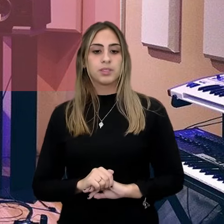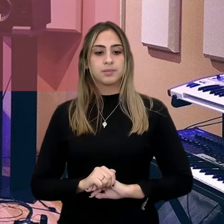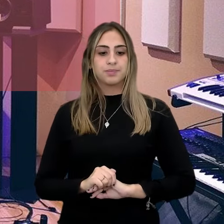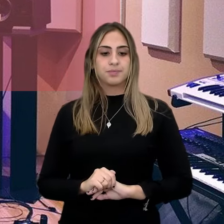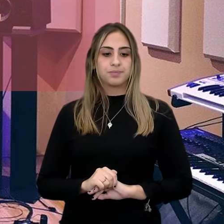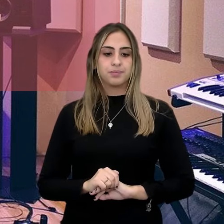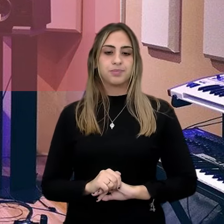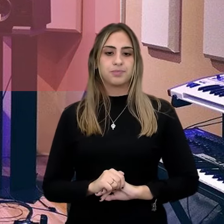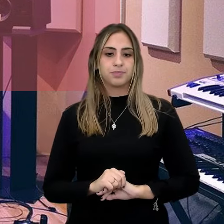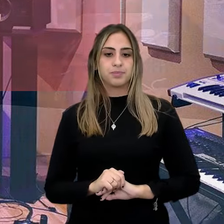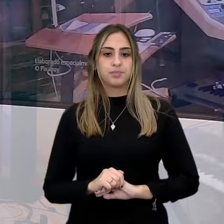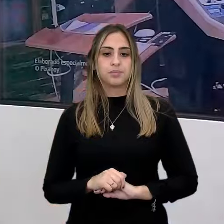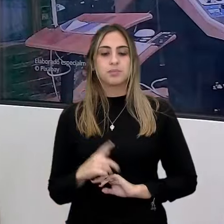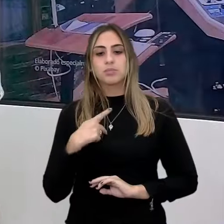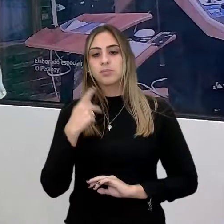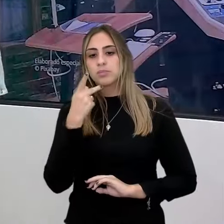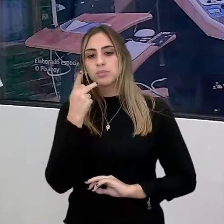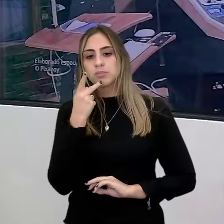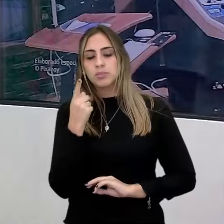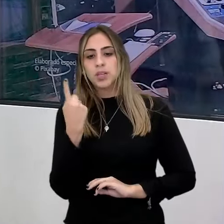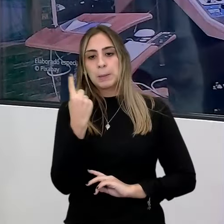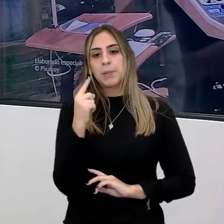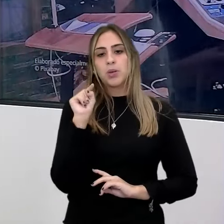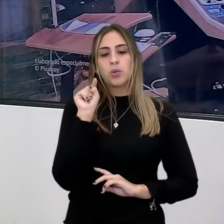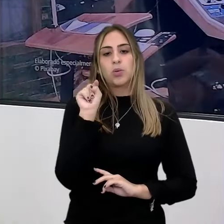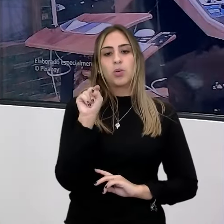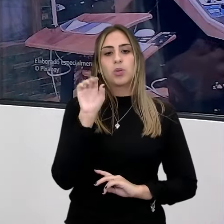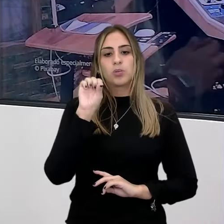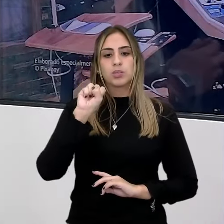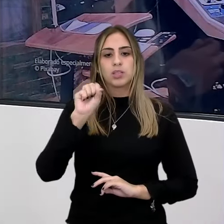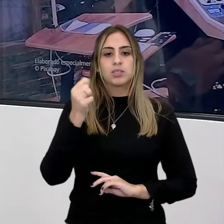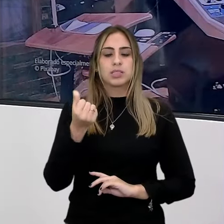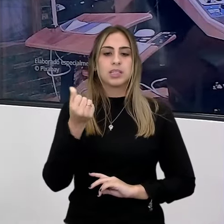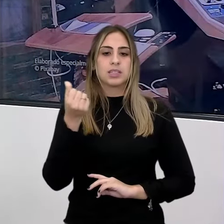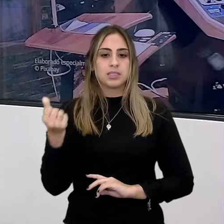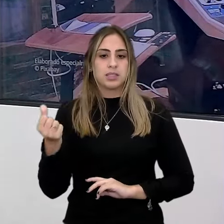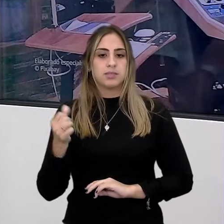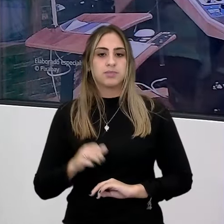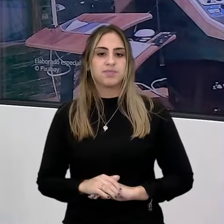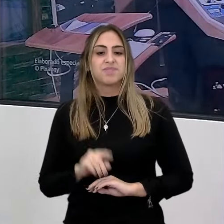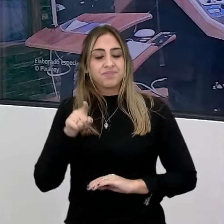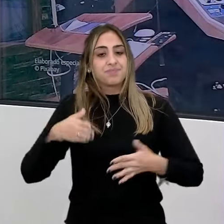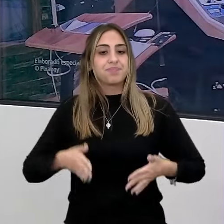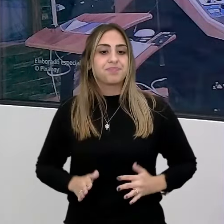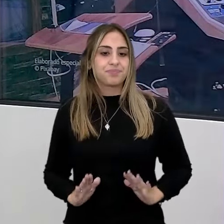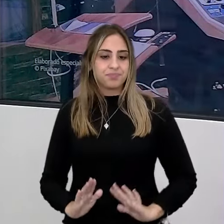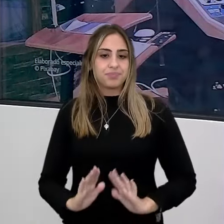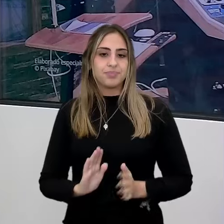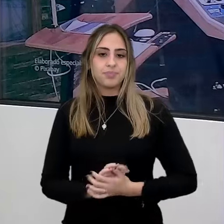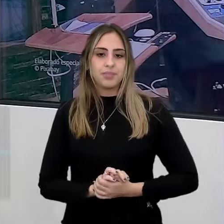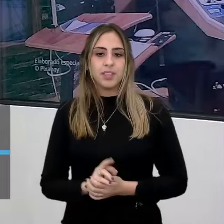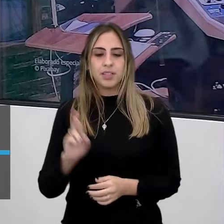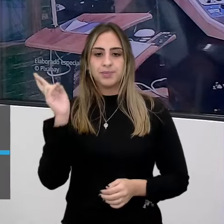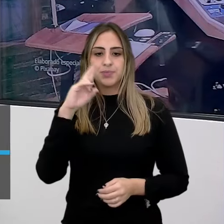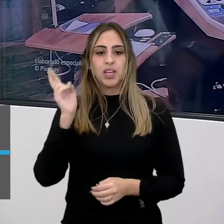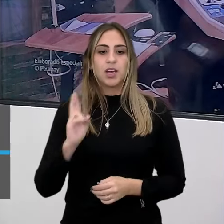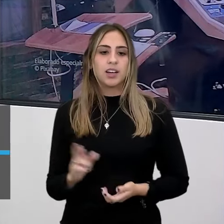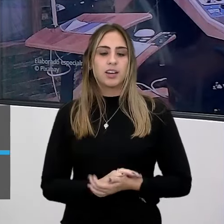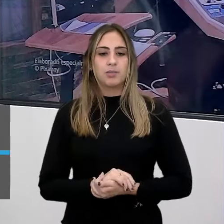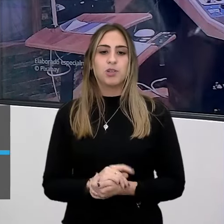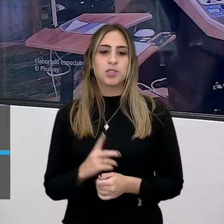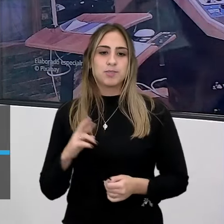pensar que ela não kandinsky grandes que nasceu em 1876 e ele nasceu na Rússia